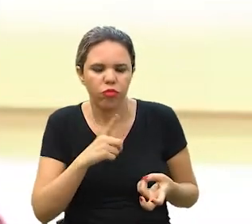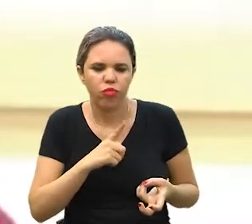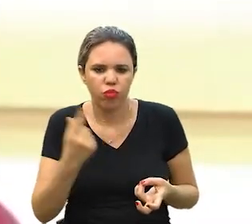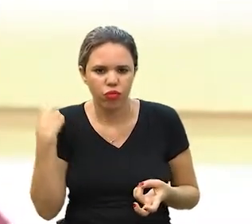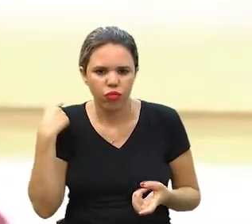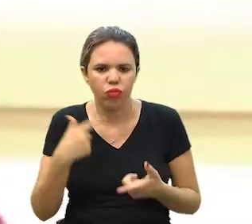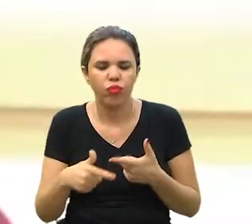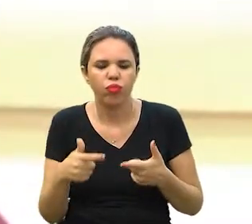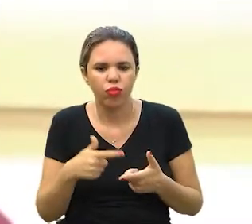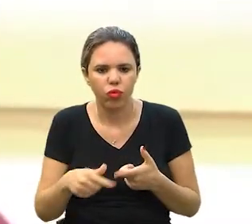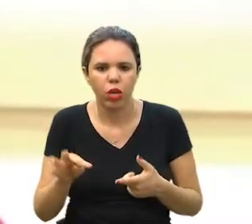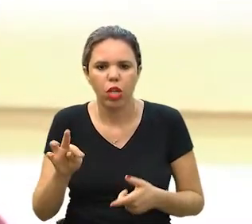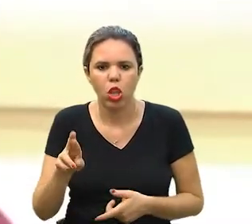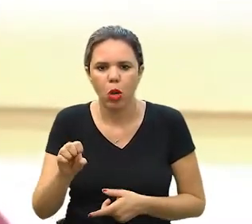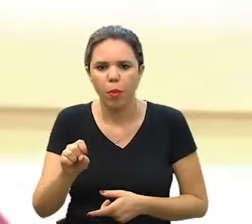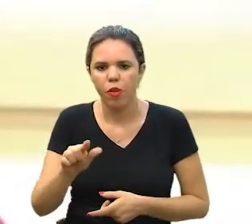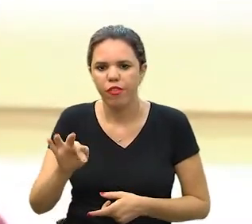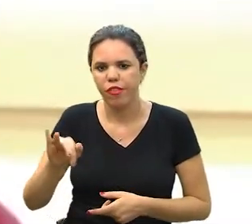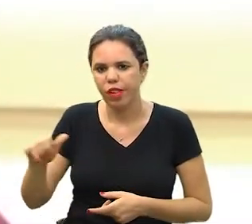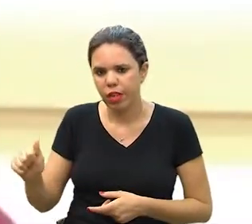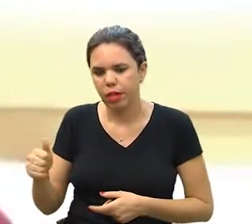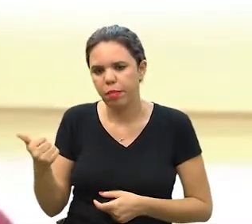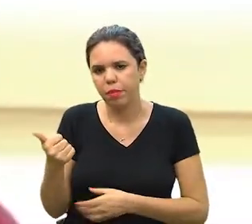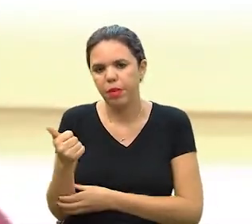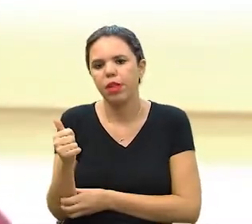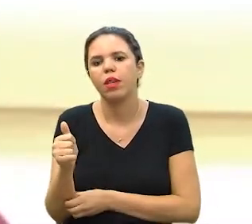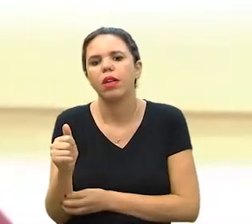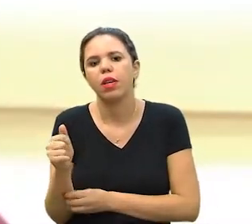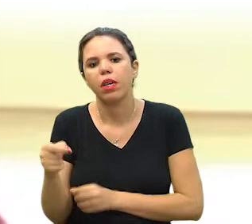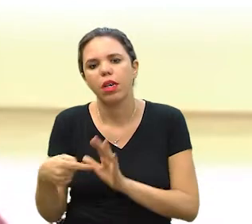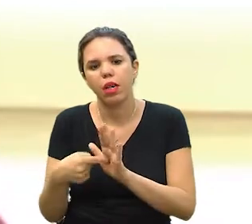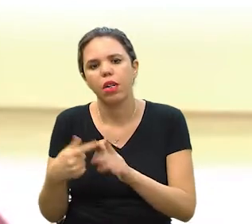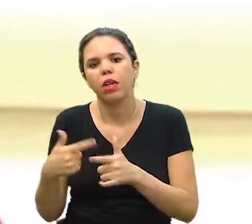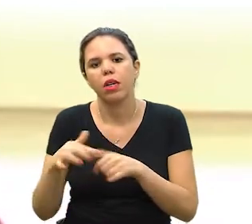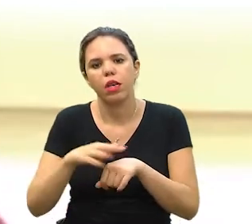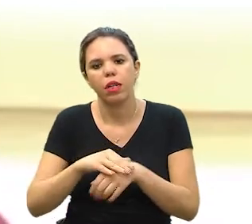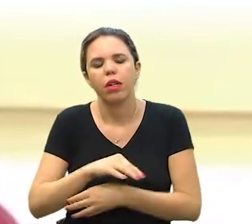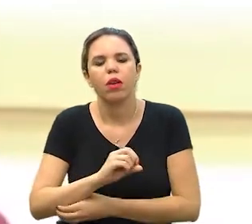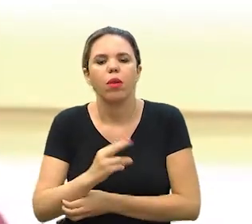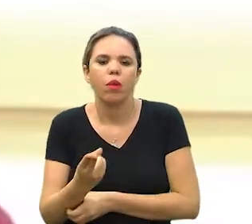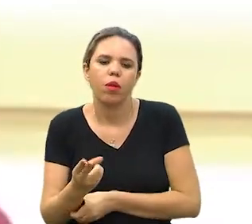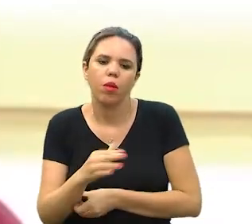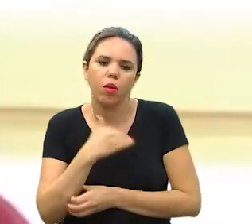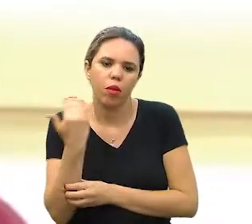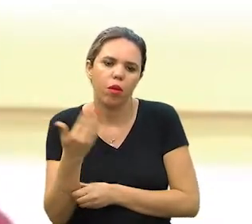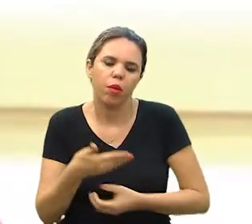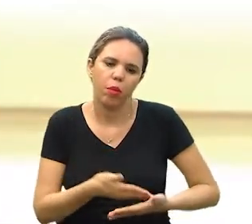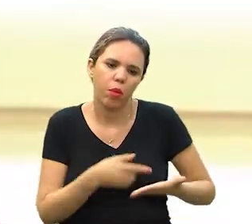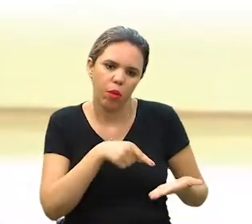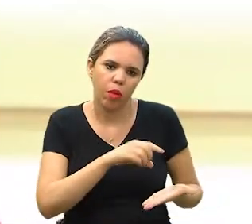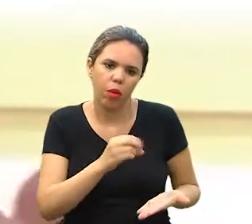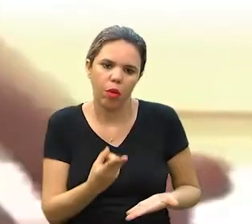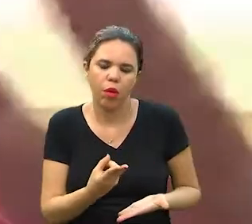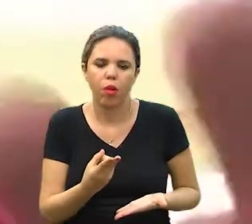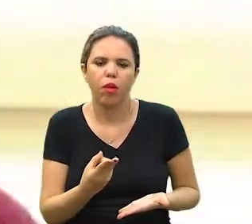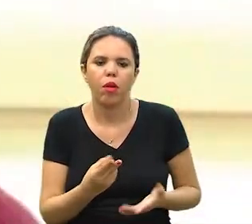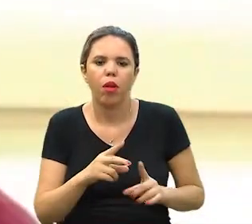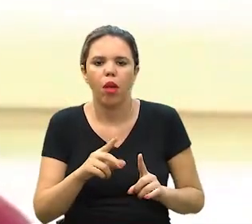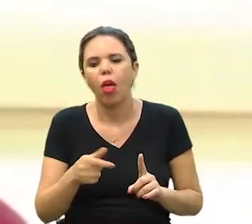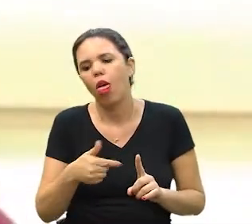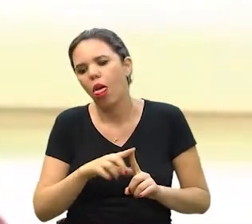ela tinha uma trombofilia. Pode ser a primeira manifestação de uma trombofilia ou um óbito do bebê ou